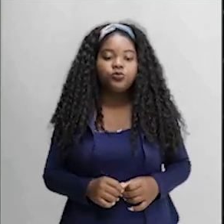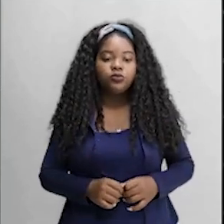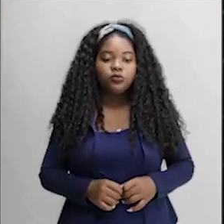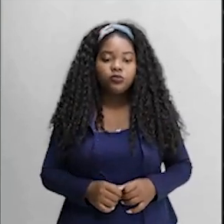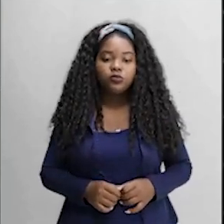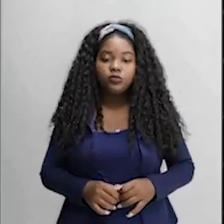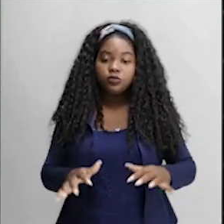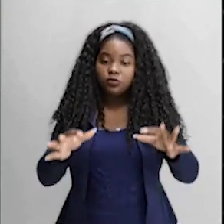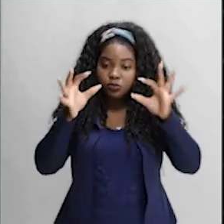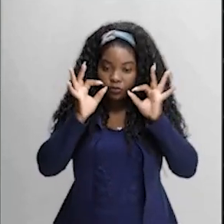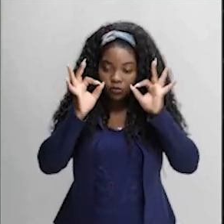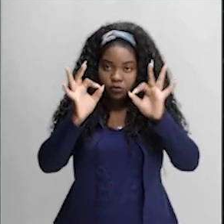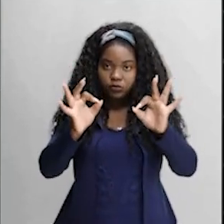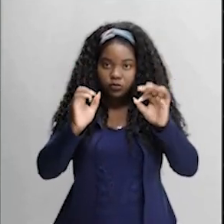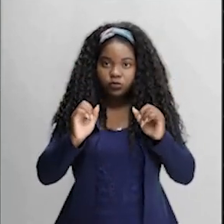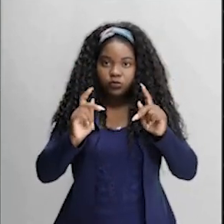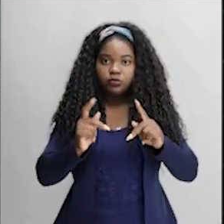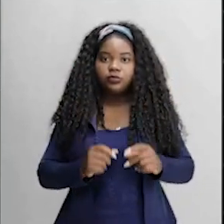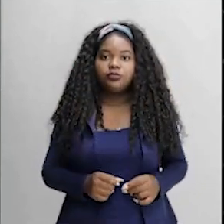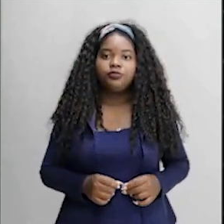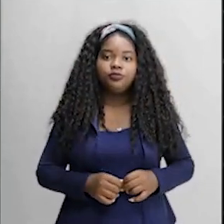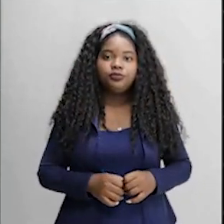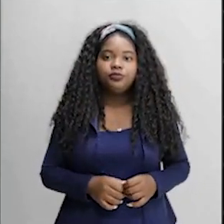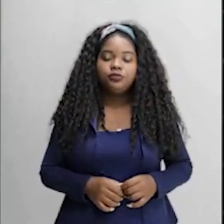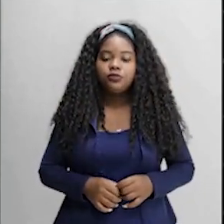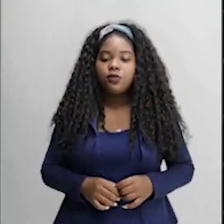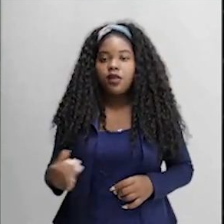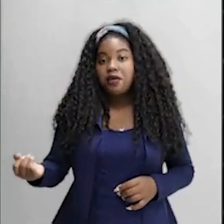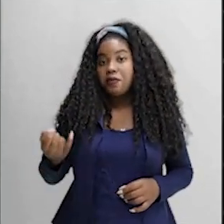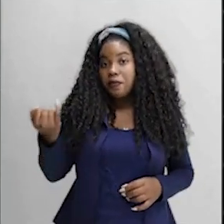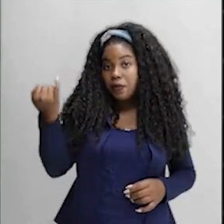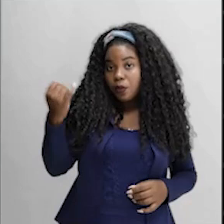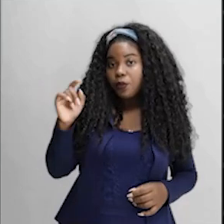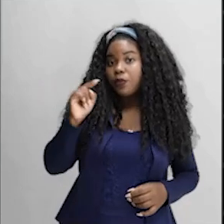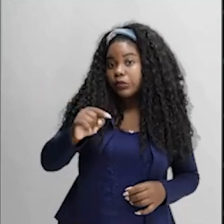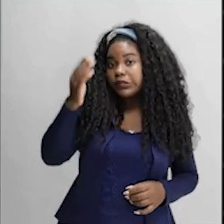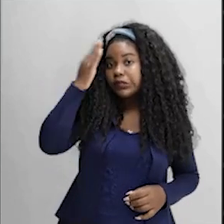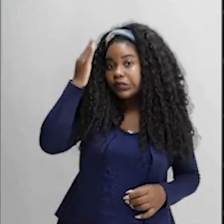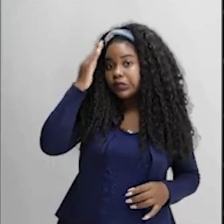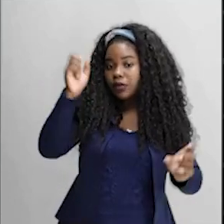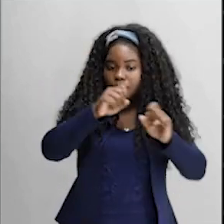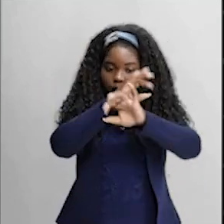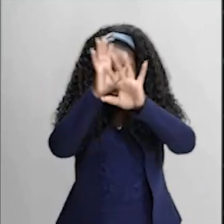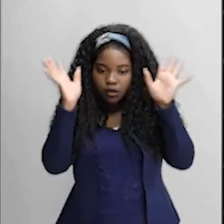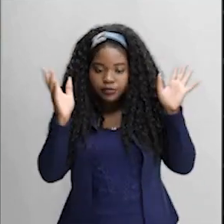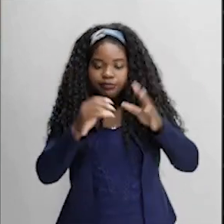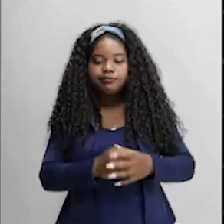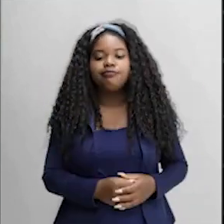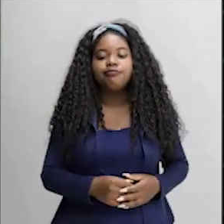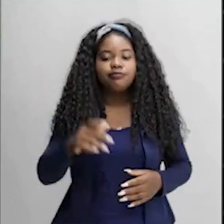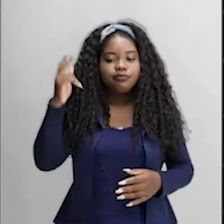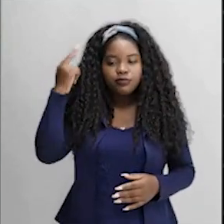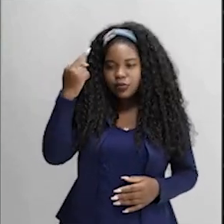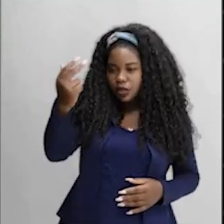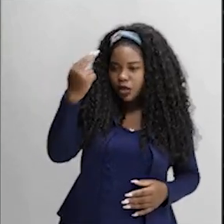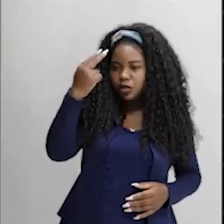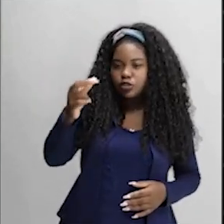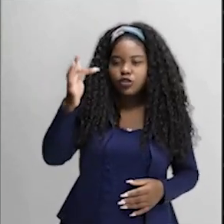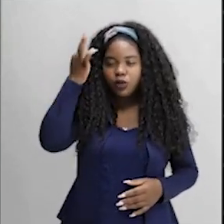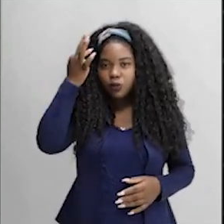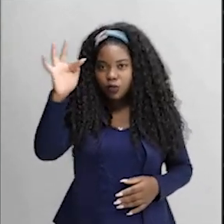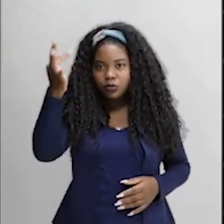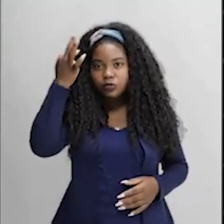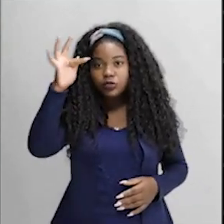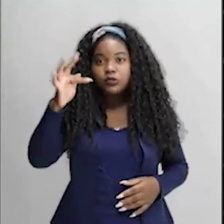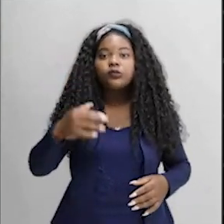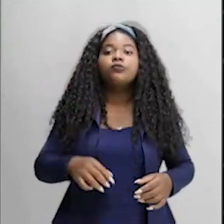contribuir, presta atenção agora. Isto aqui é importantíssimo para você entender elementos da história, da sociologia e da